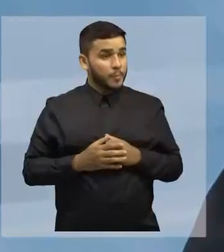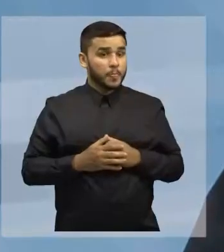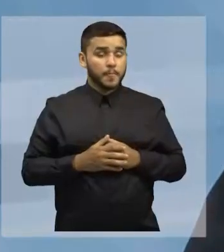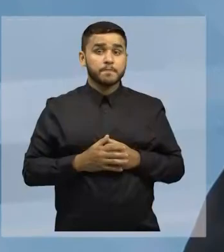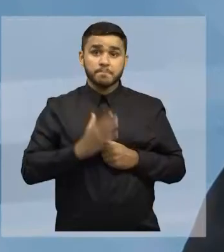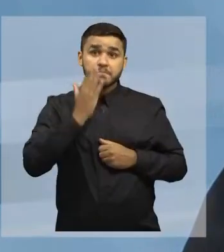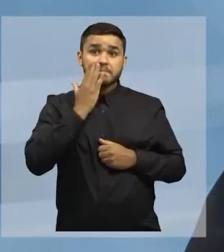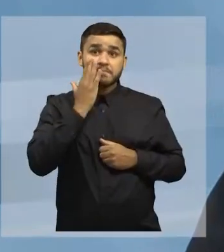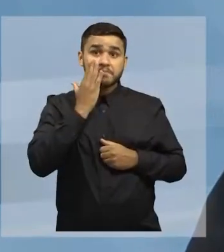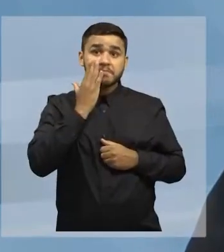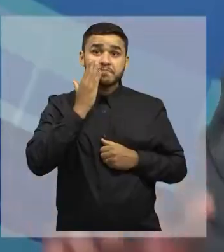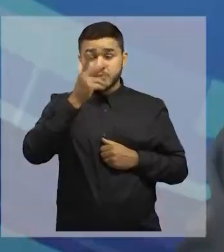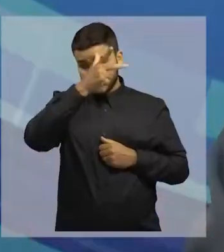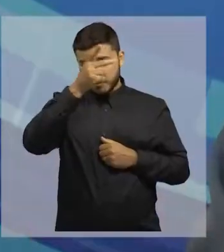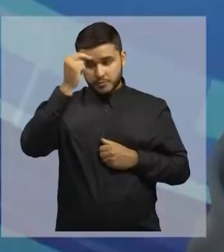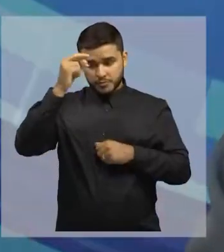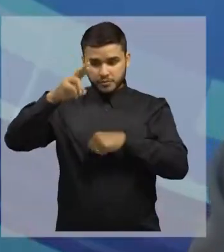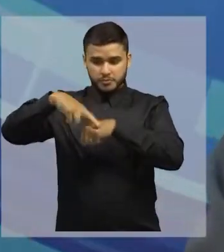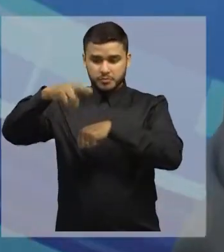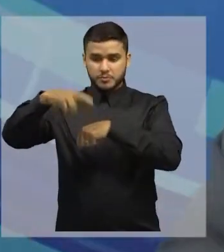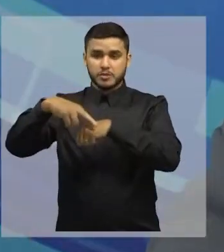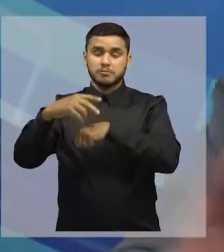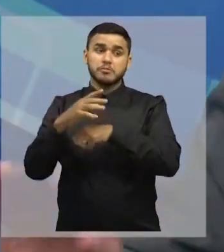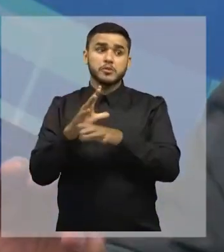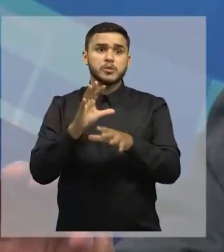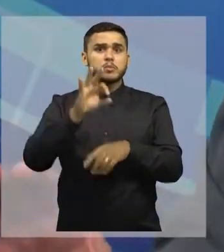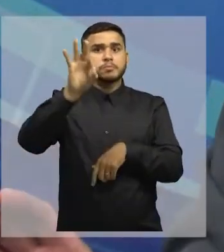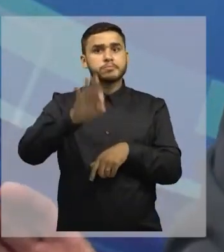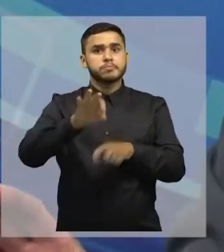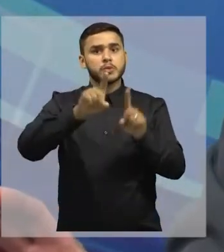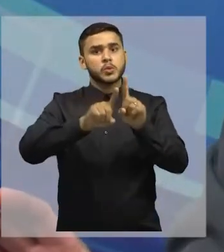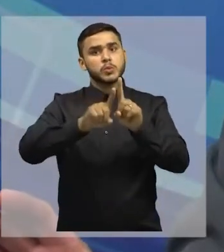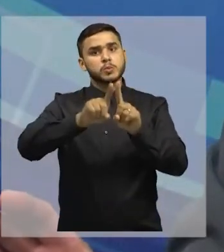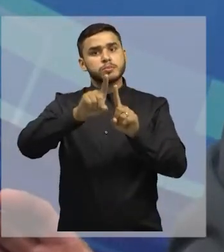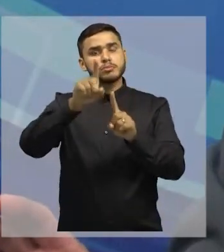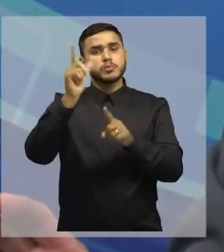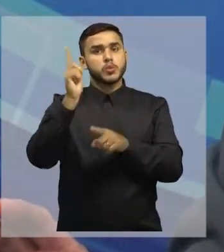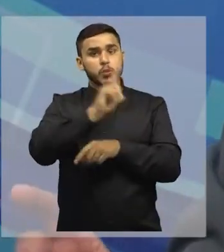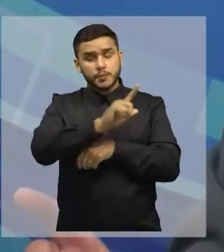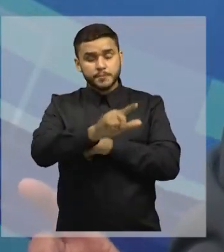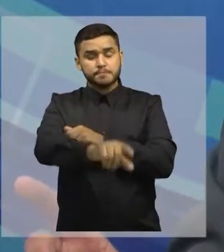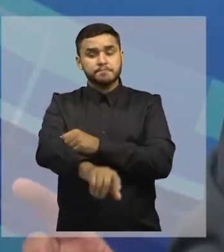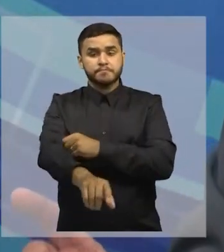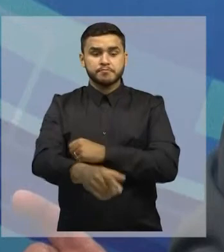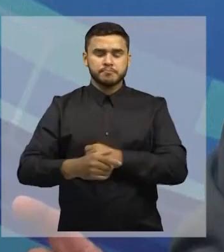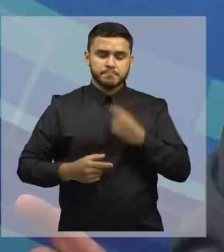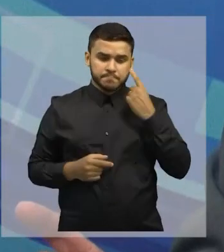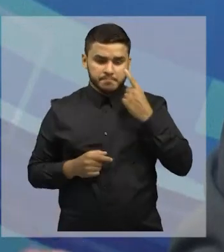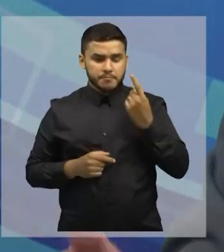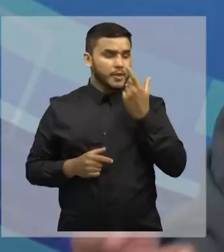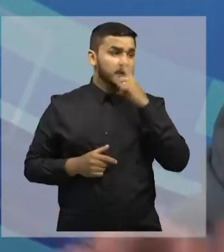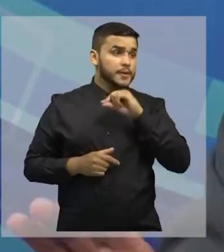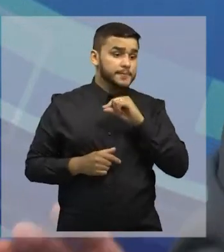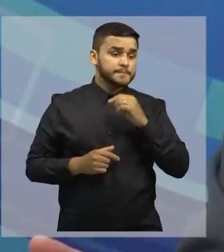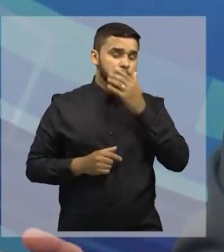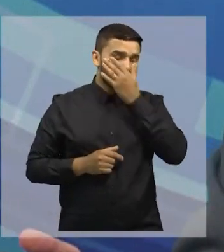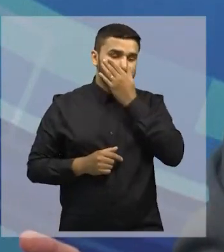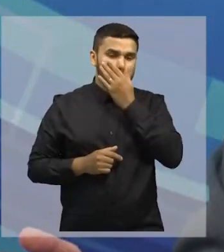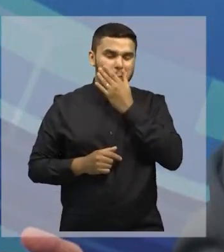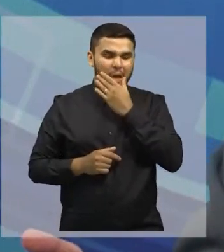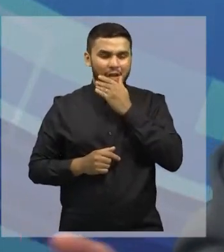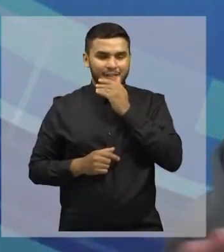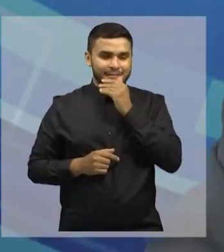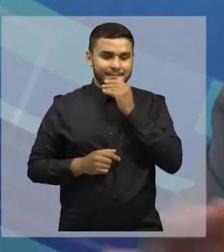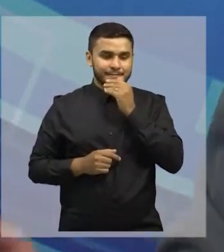Do prefeito, né? Então, assim, a gente pensar de saída, não dá para apostar que a gente vai ter um vencedor de primeiro